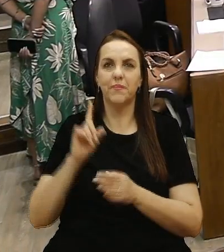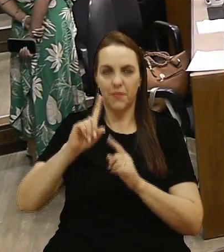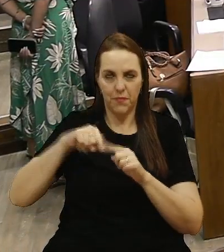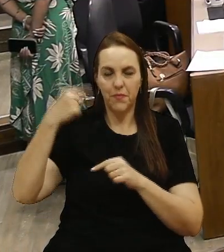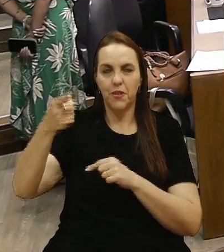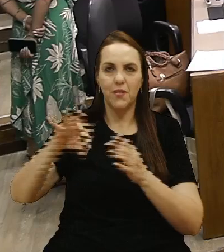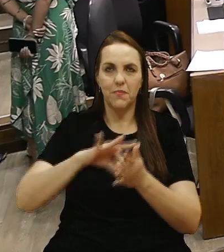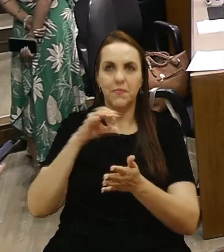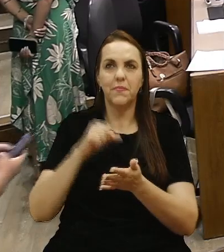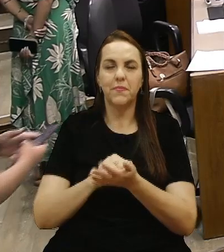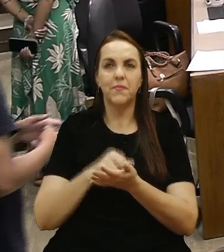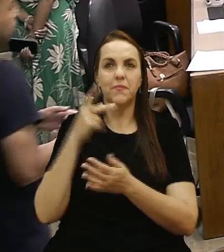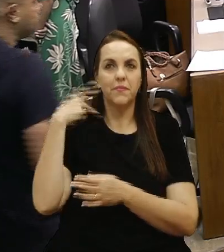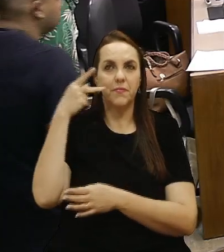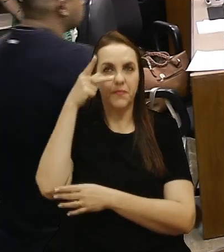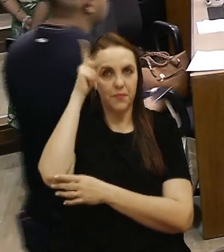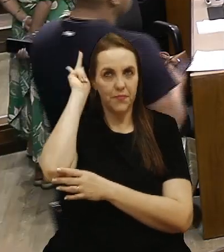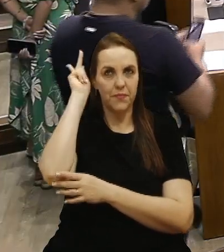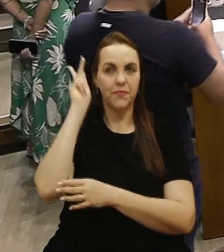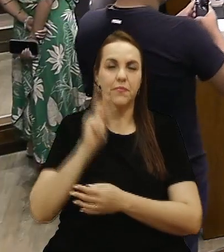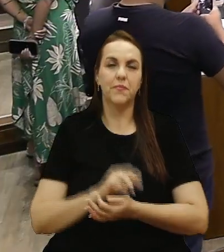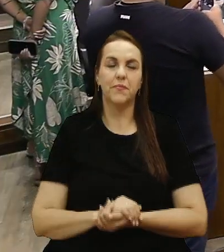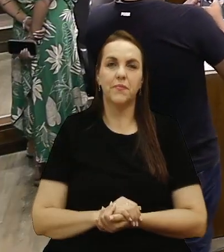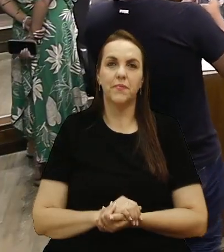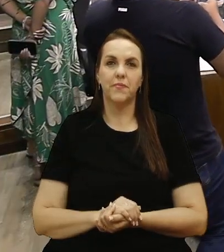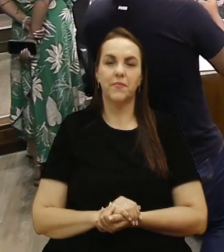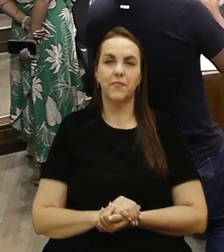Iago Morandi.